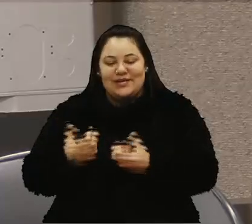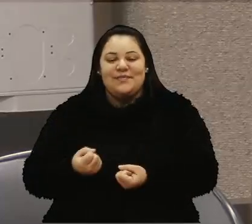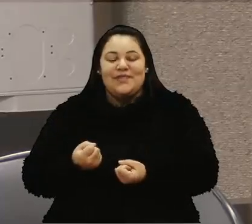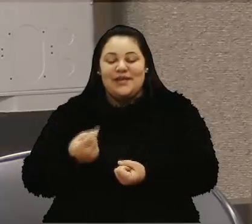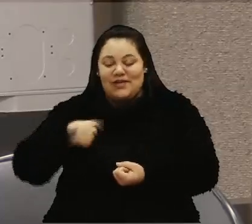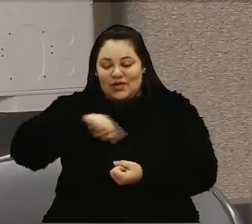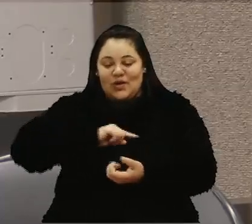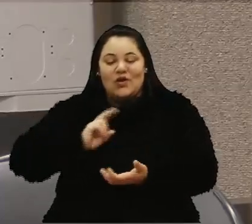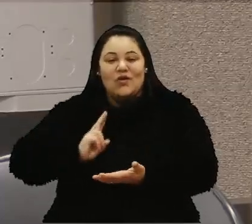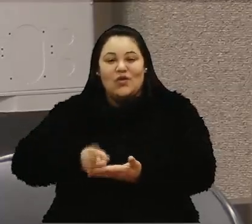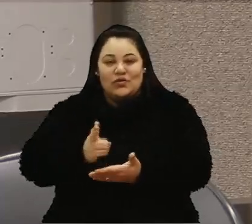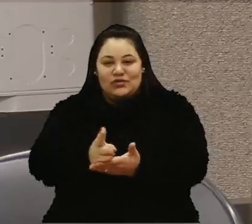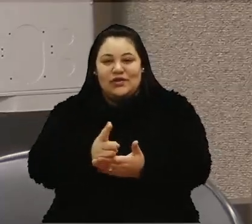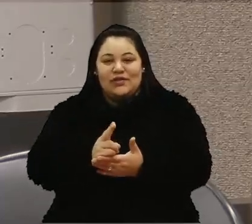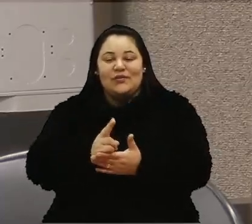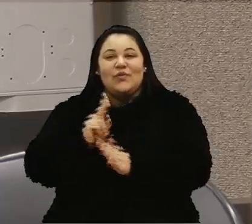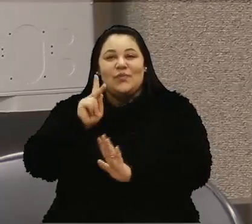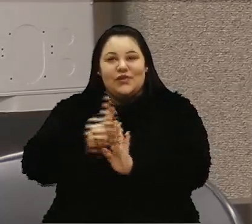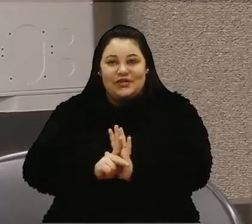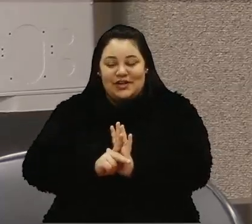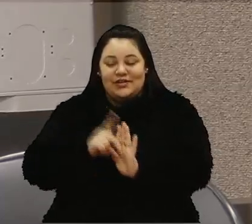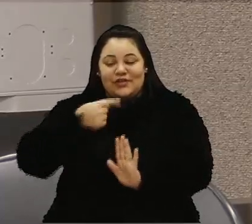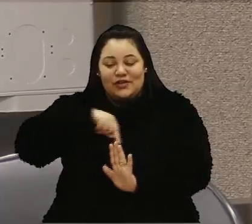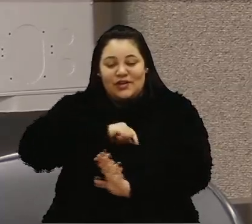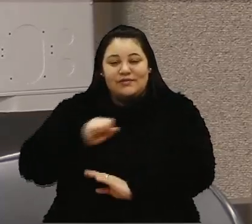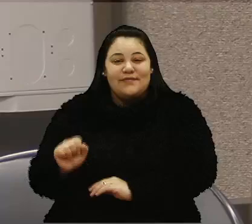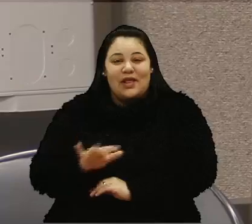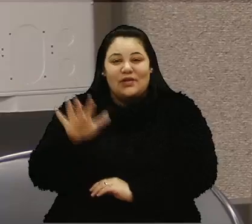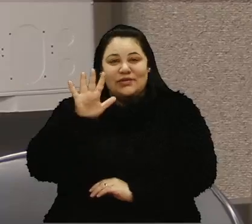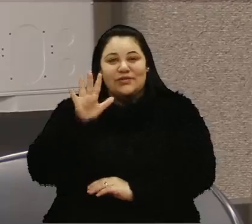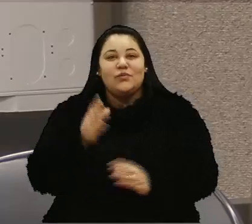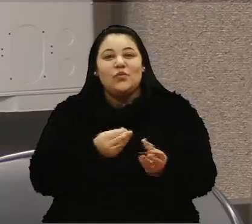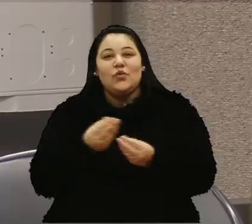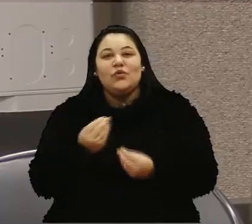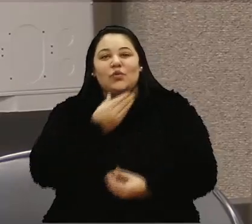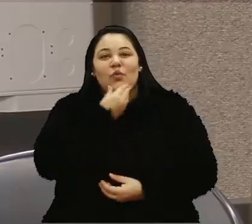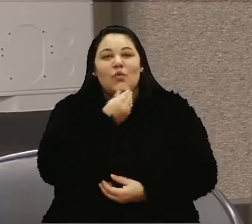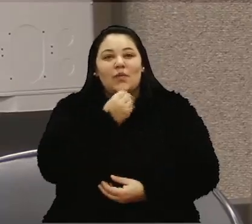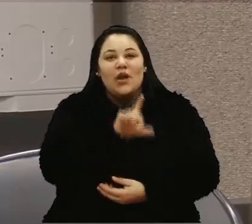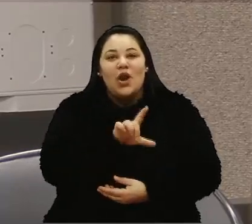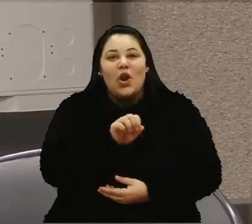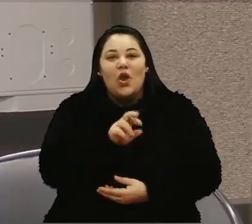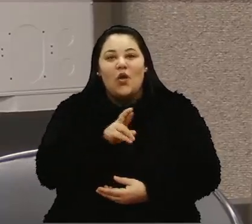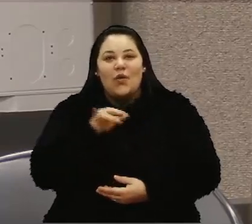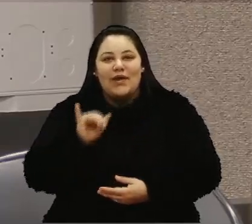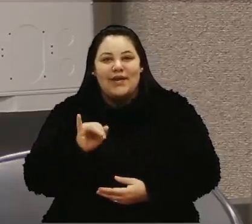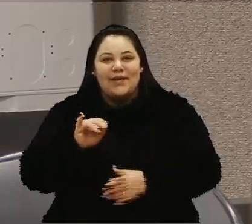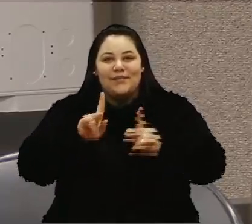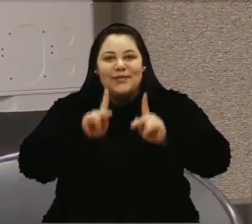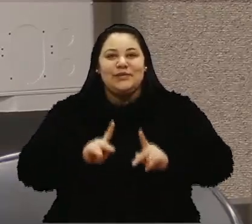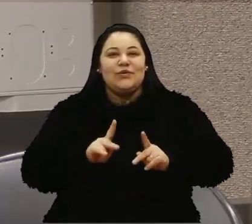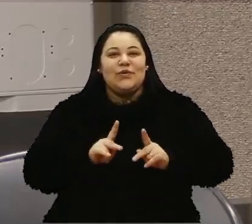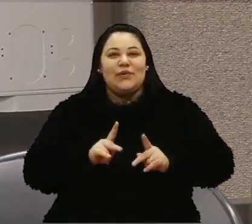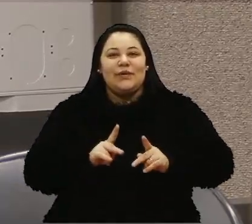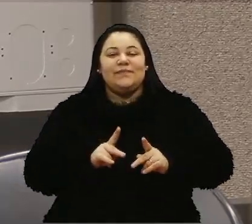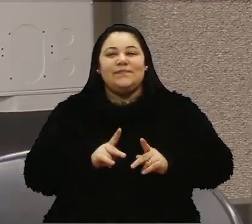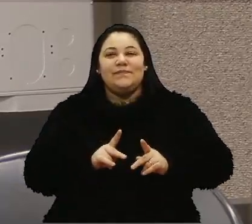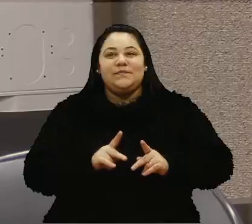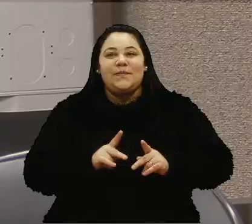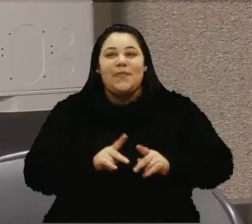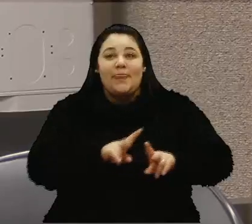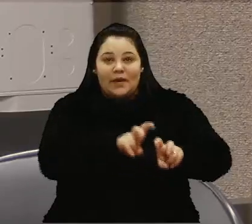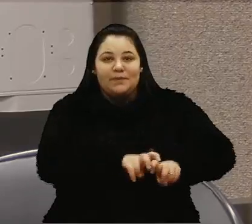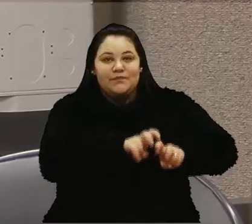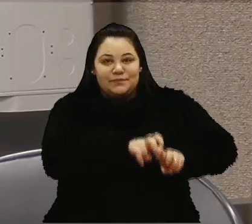projeto. Esse projeto que a gente enaltece, o senhor Lori, essa pessoa que veio do interior, que